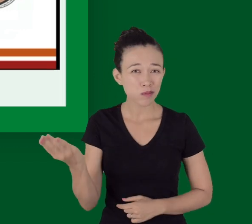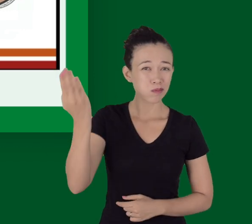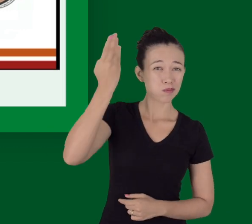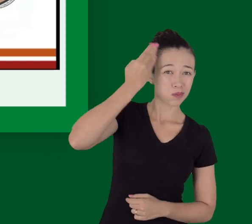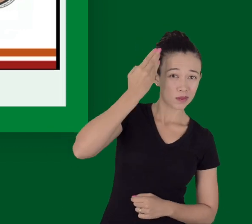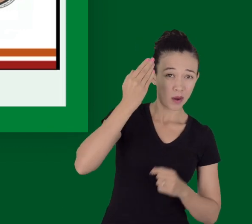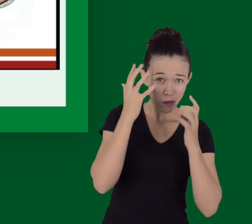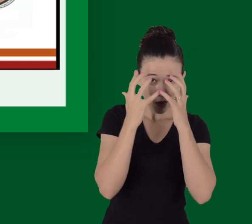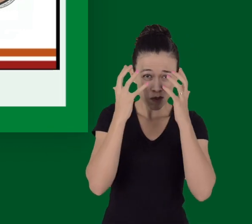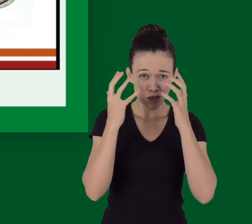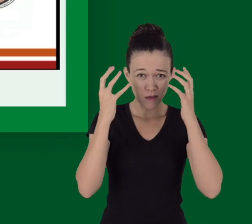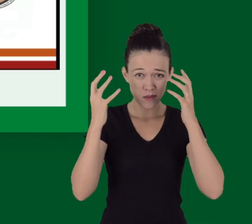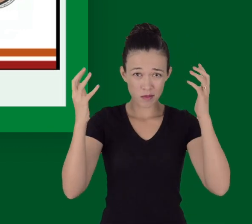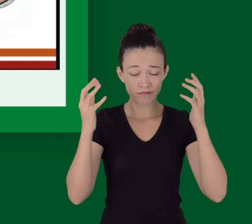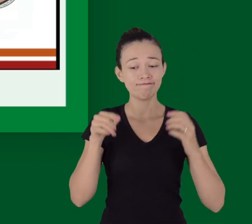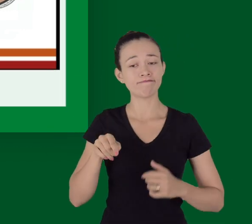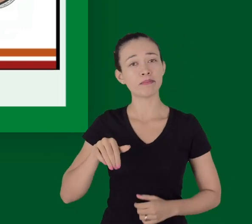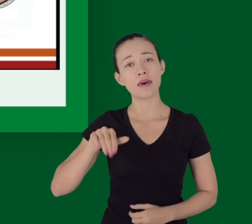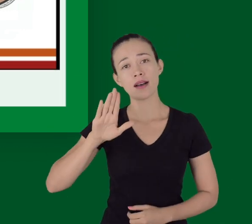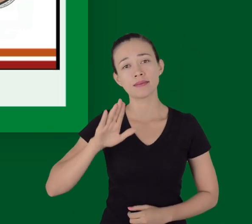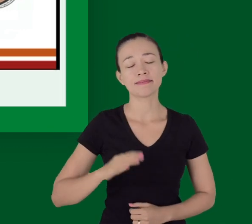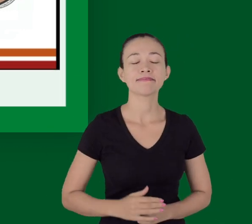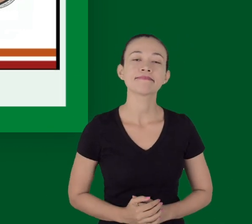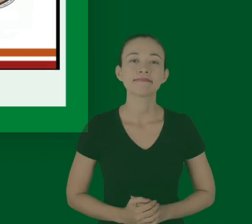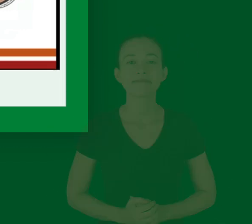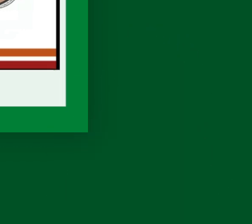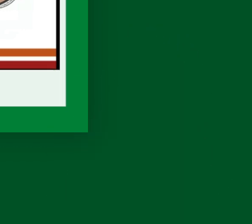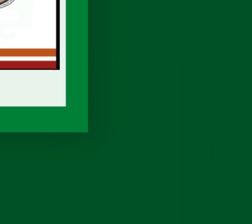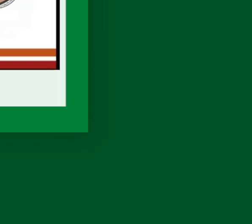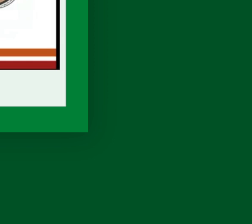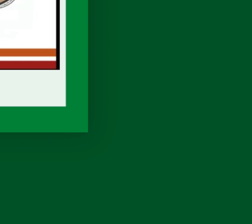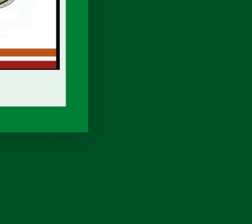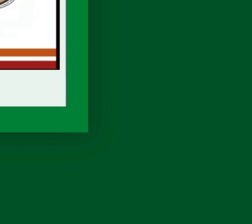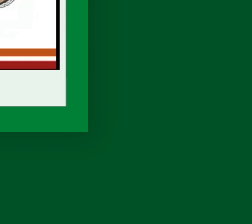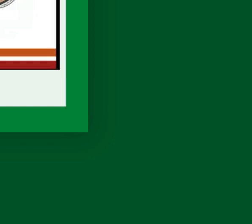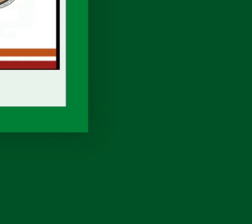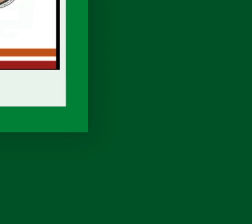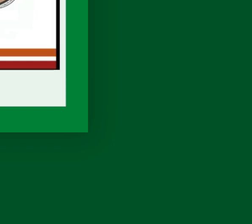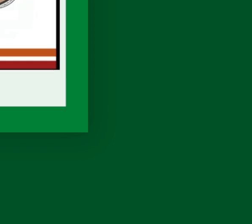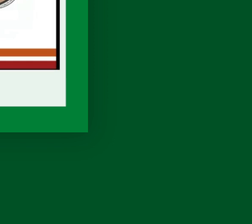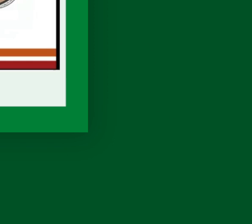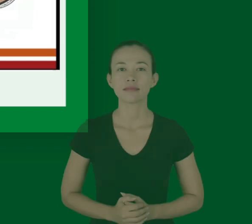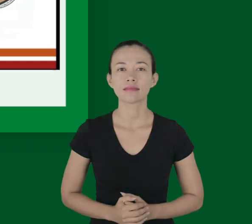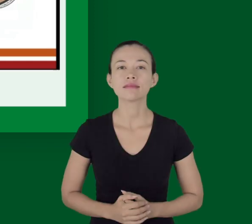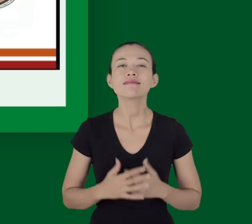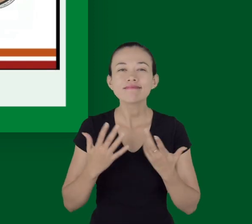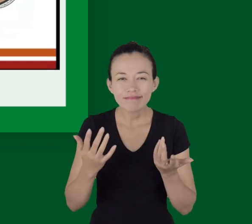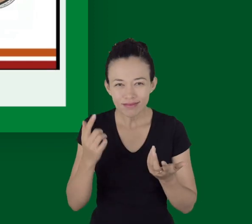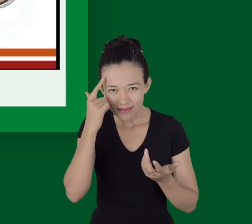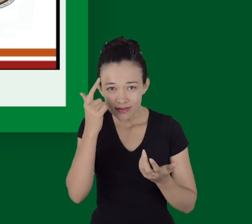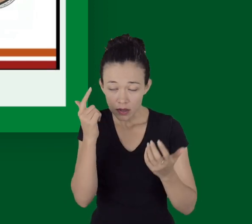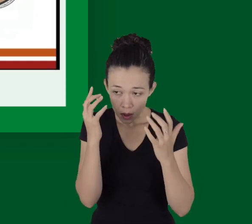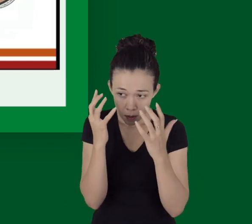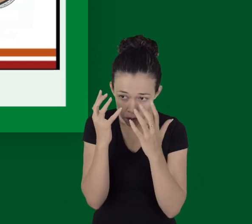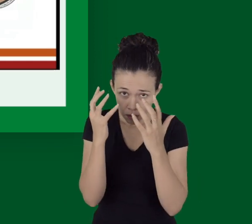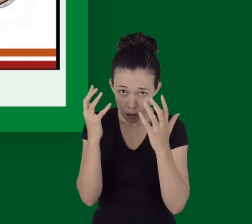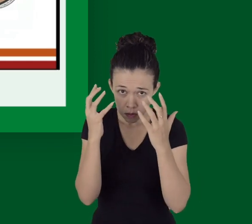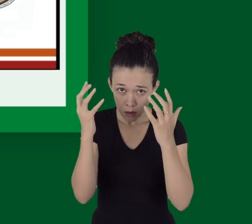que ocorre nos traumas com processos expansivos. Dentro desse processo